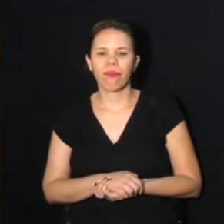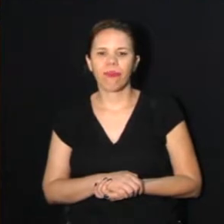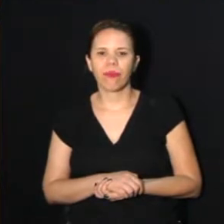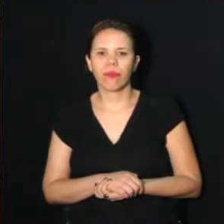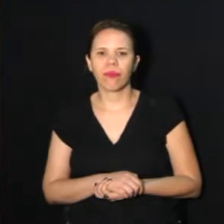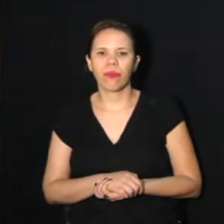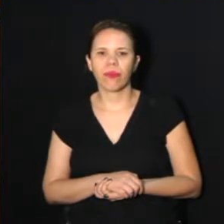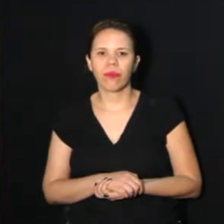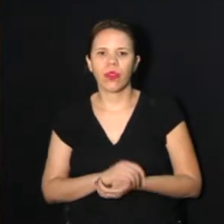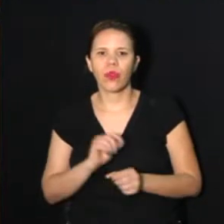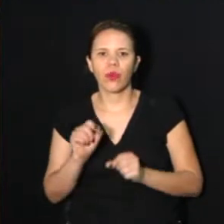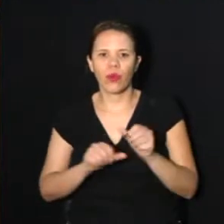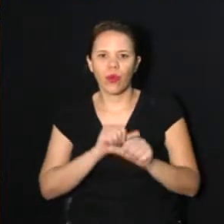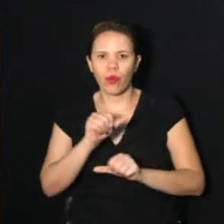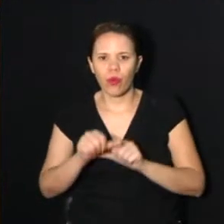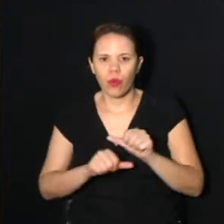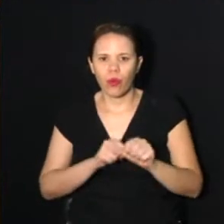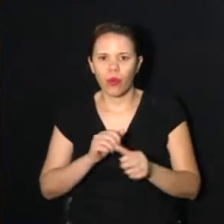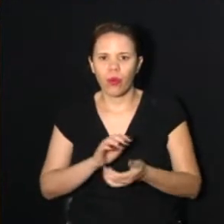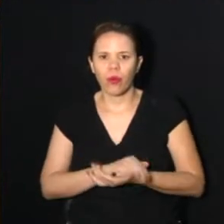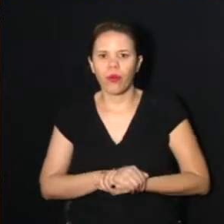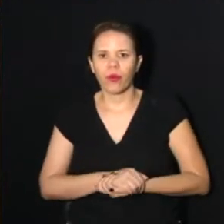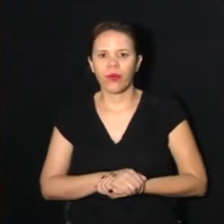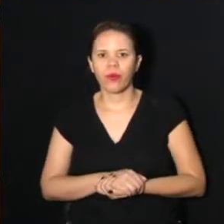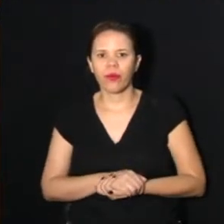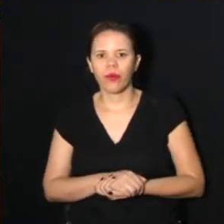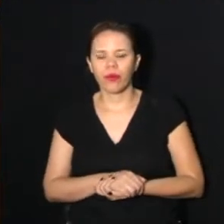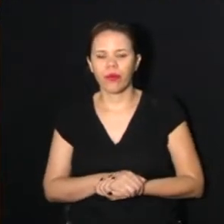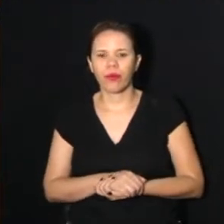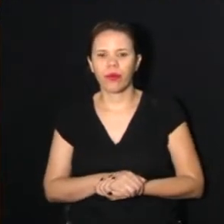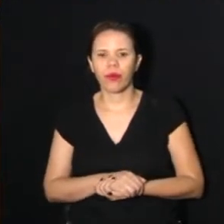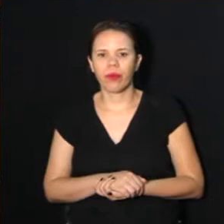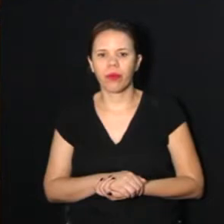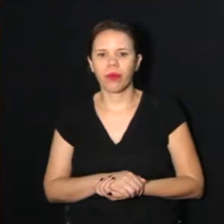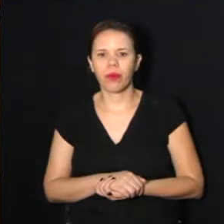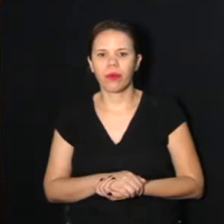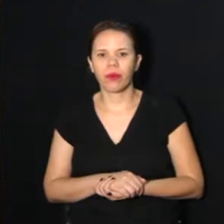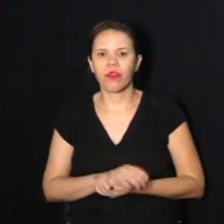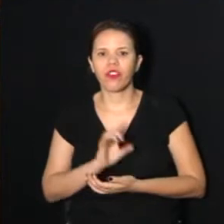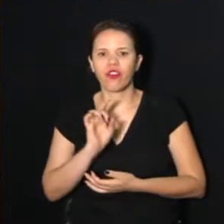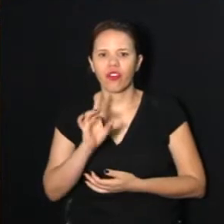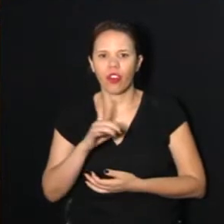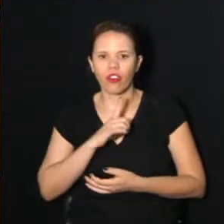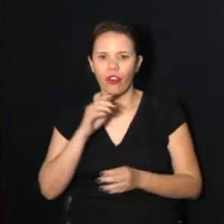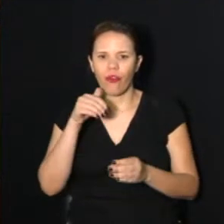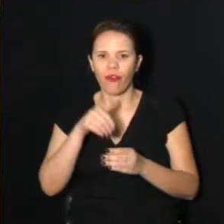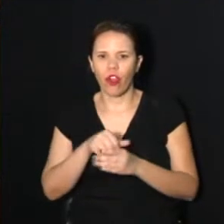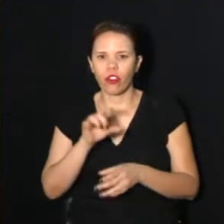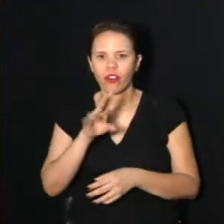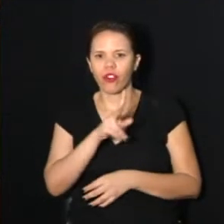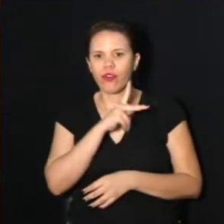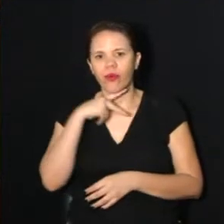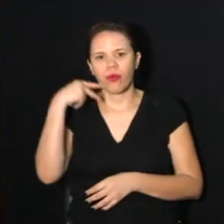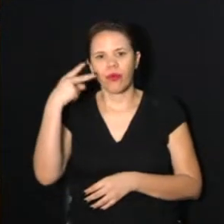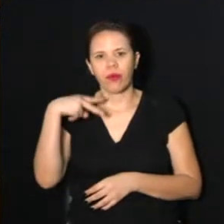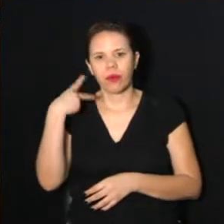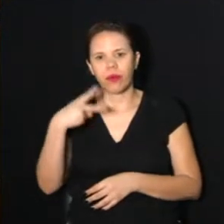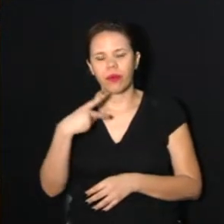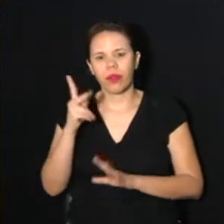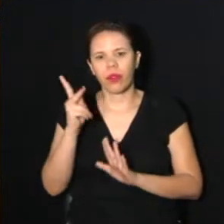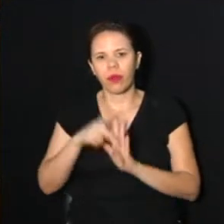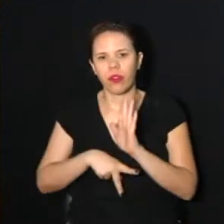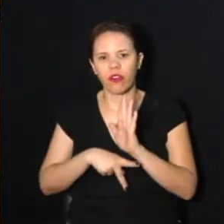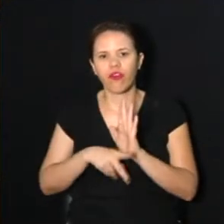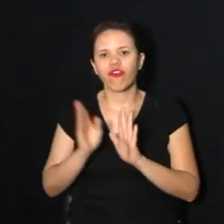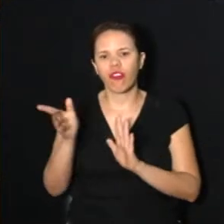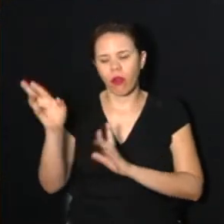Eu vou fazer o seguinte, eu vou inverter já tem condições? Só tinha o voto do vereador Pirmínio Monteiro. Esse projeto estava com